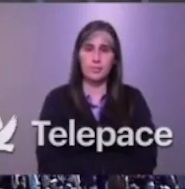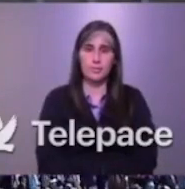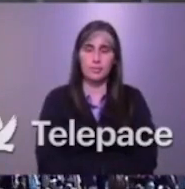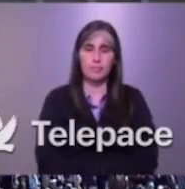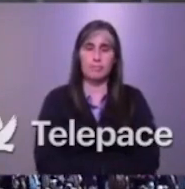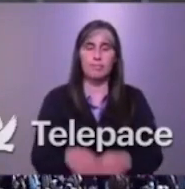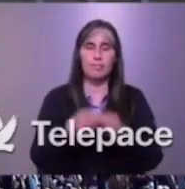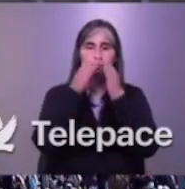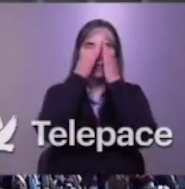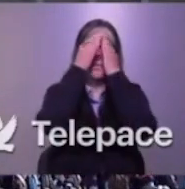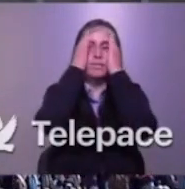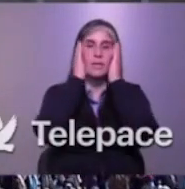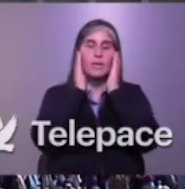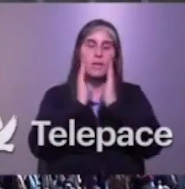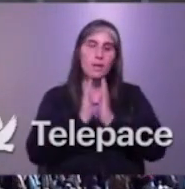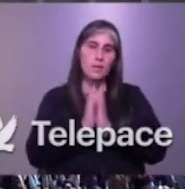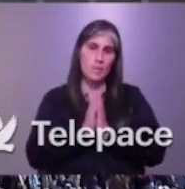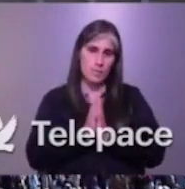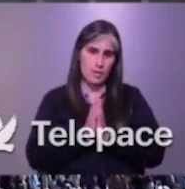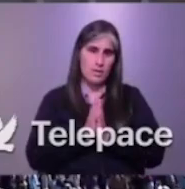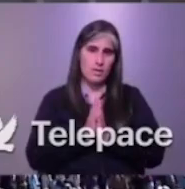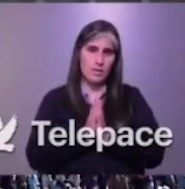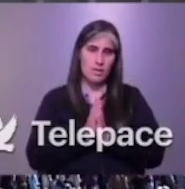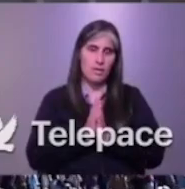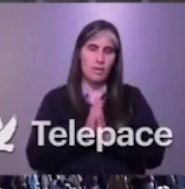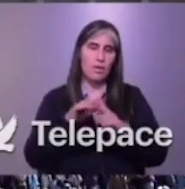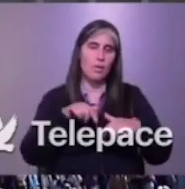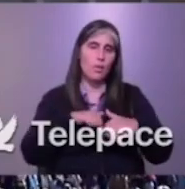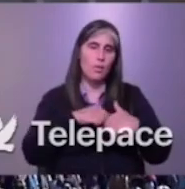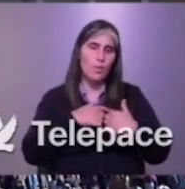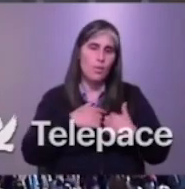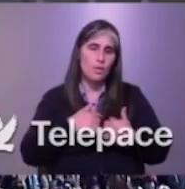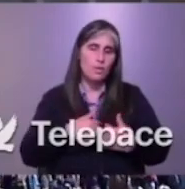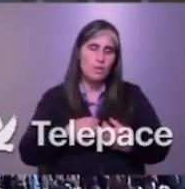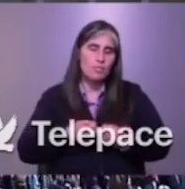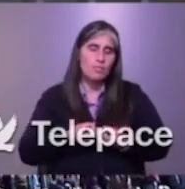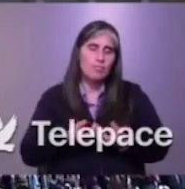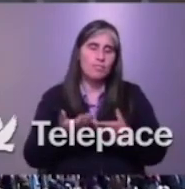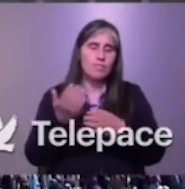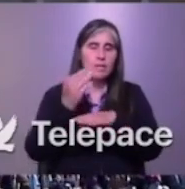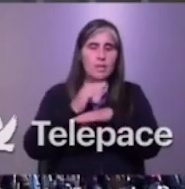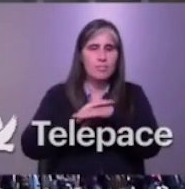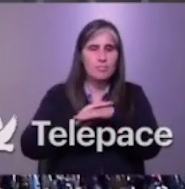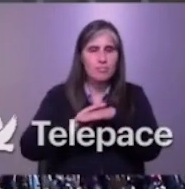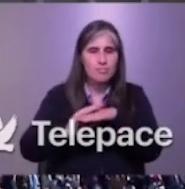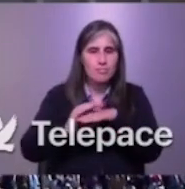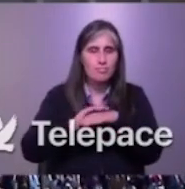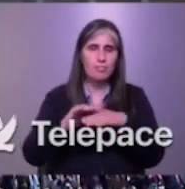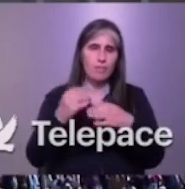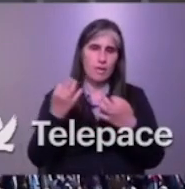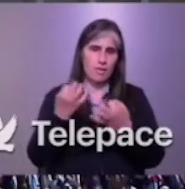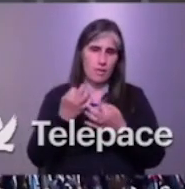canto, partecipiamo a questa celebrazione. Cheia de graça,